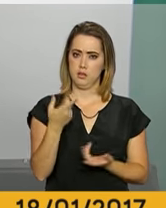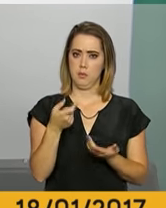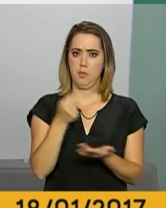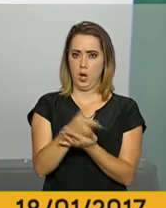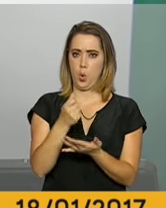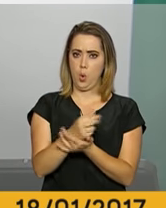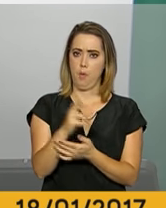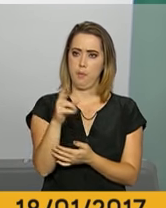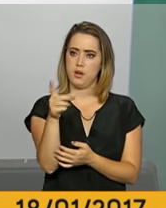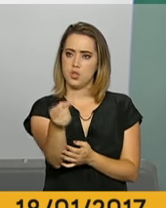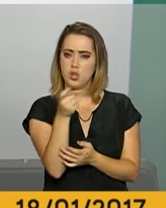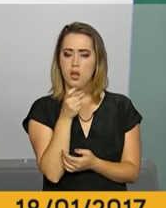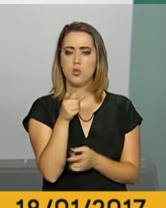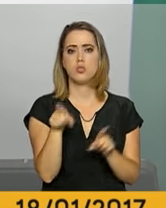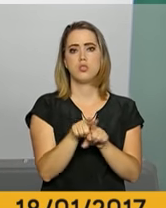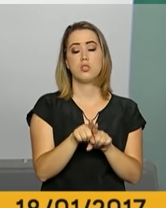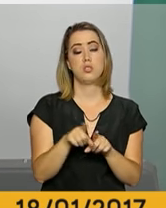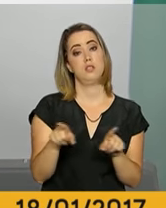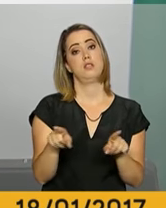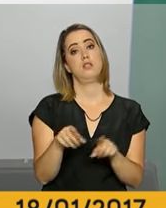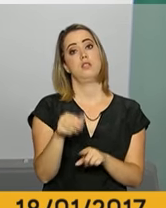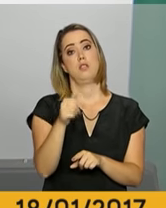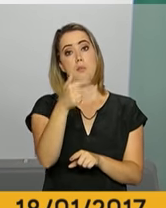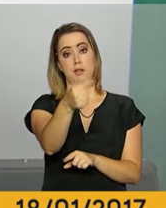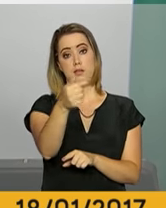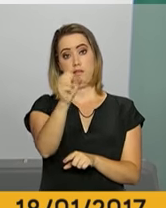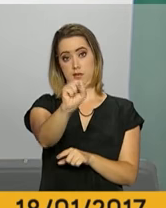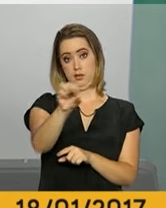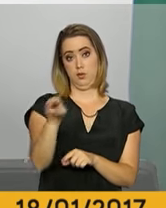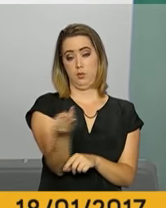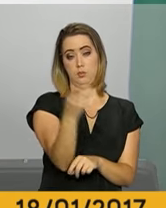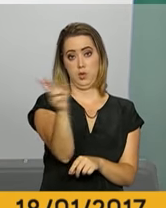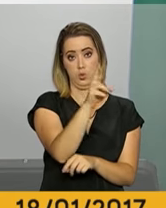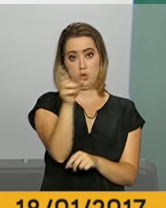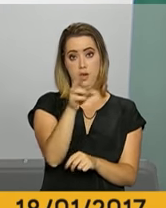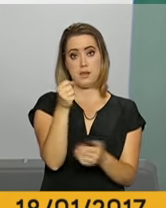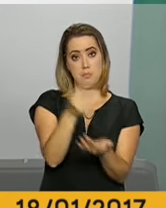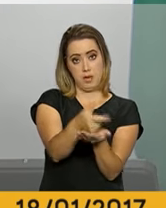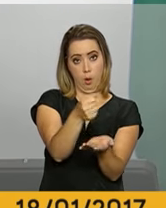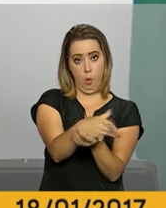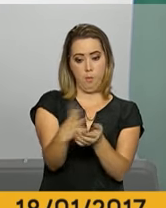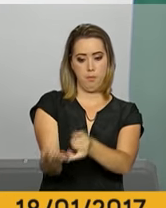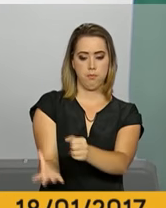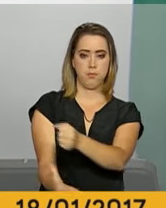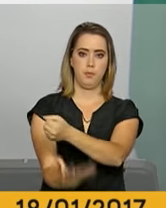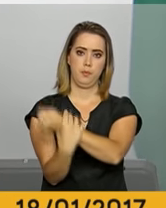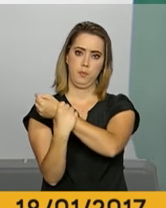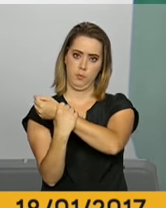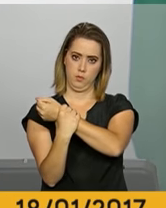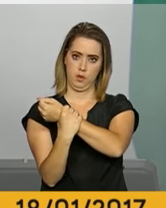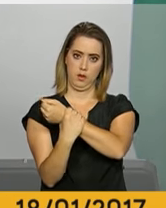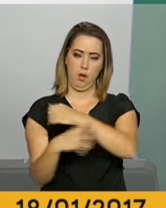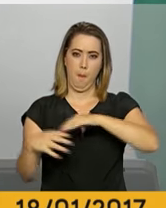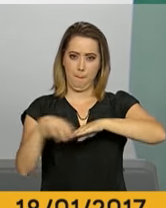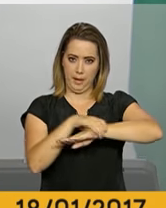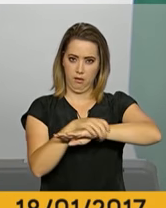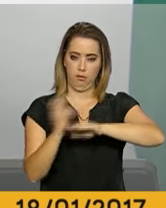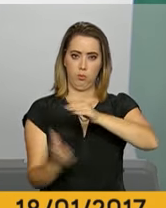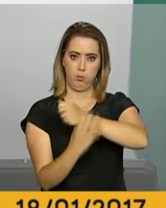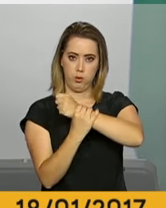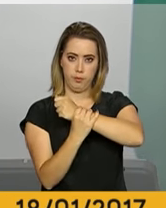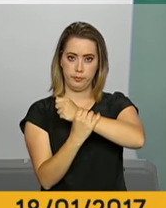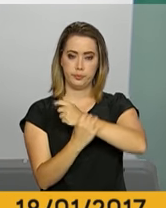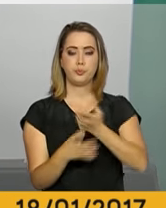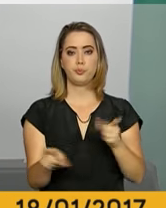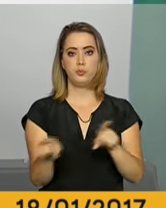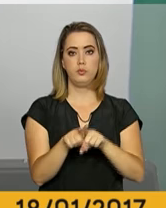78 milhões para tornozeleiras eletrônicas, na convicção ou na quase certeza